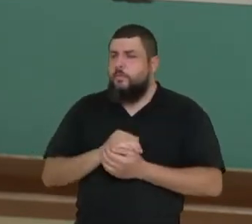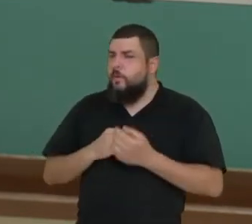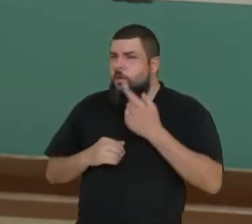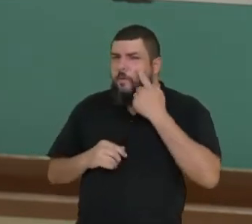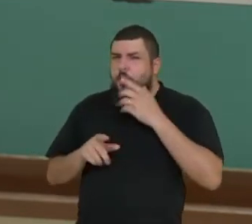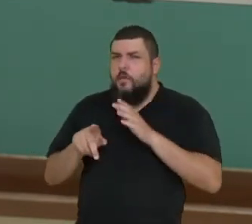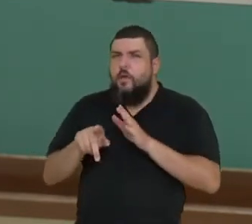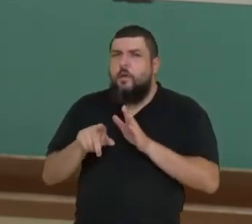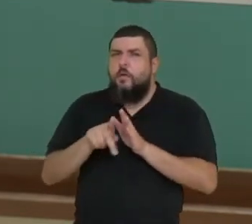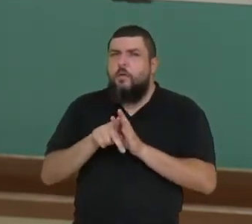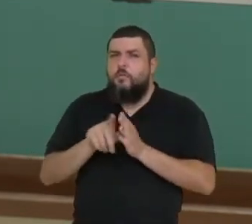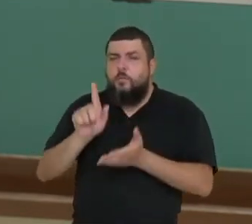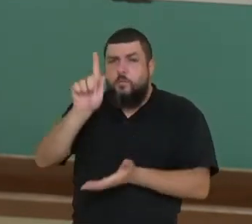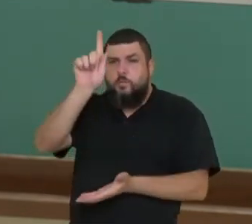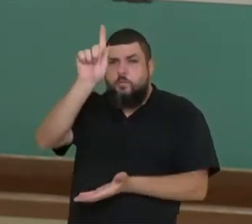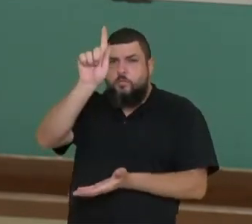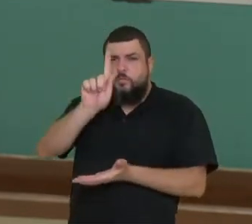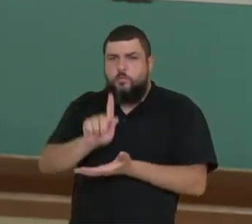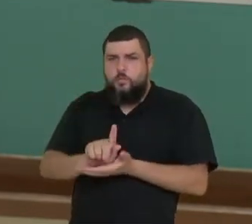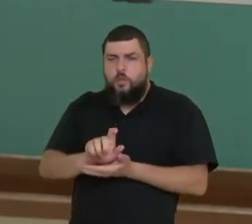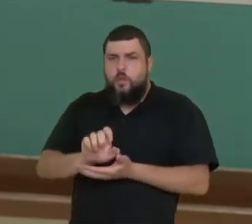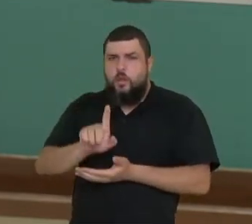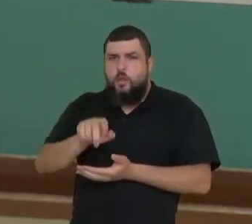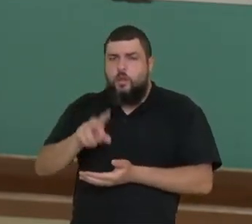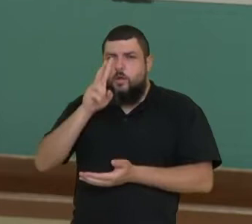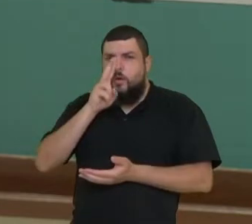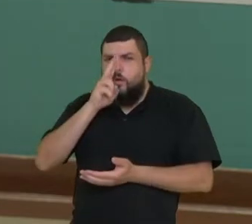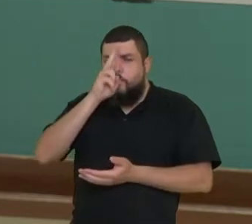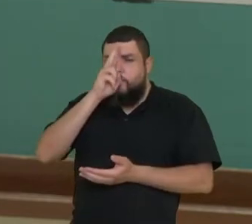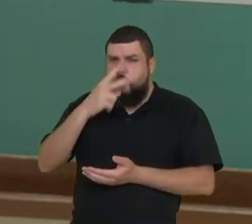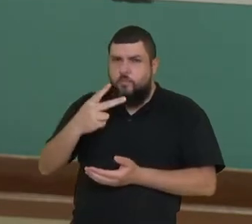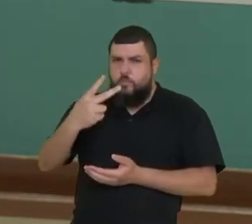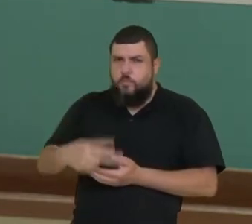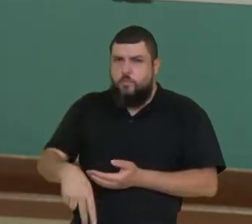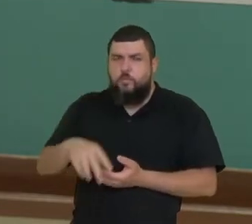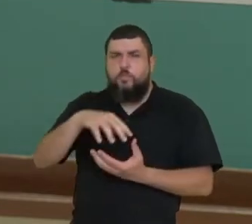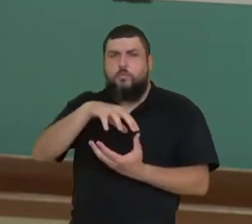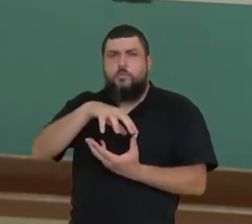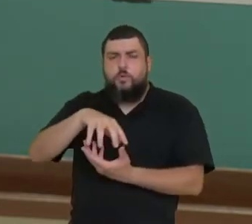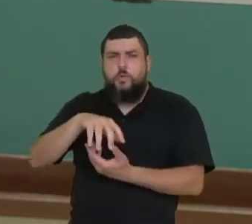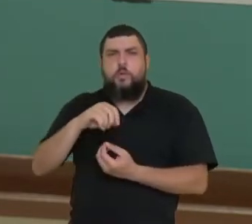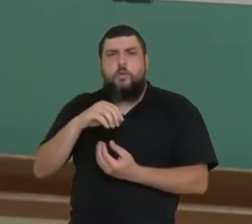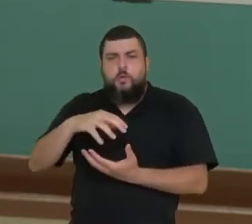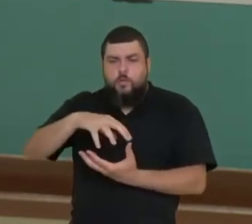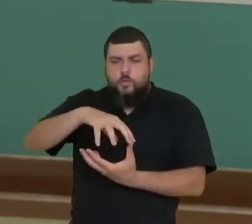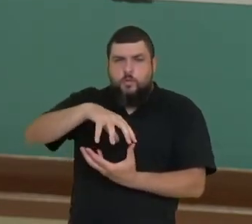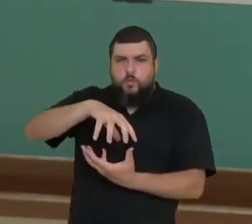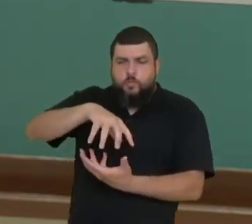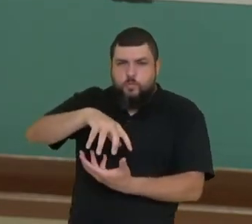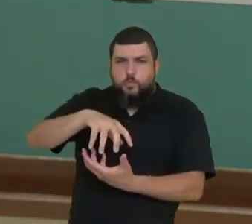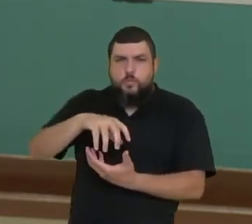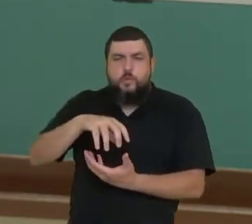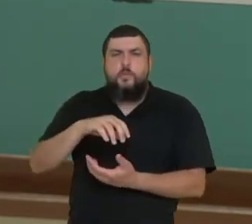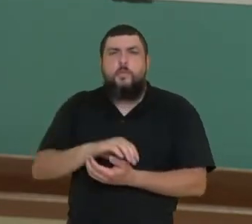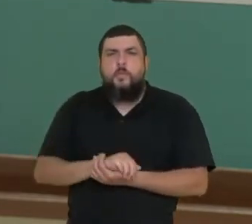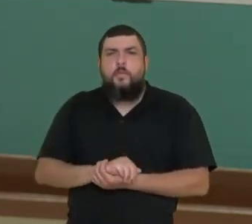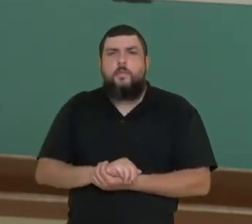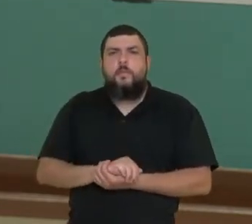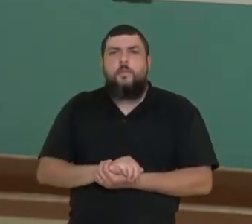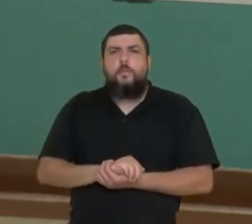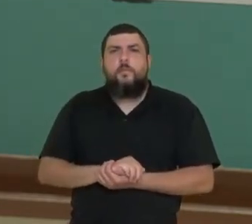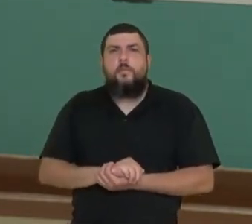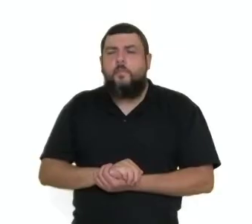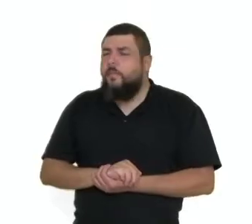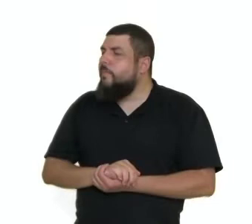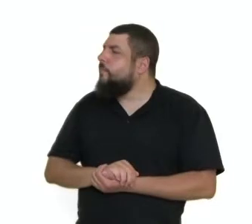gravitacional, realizada pela força gravitacional, né, entre, no caso, o planeta com o corpo, massa ali, que nós